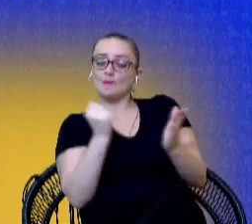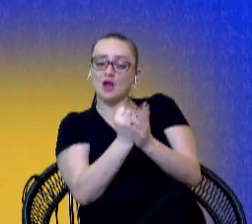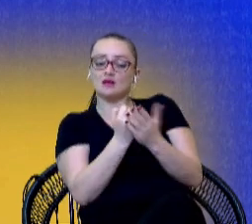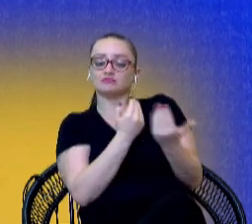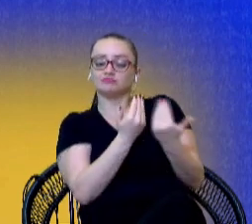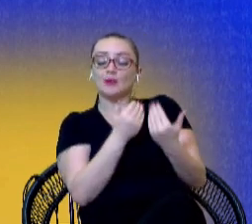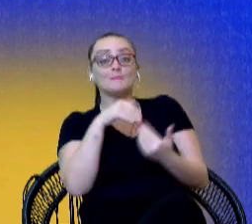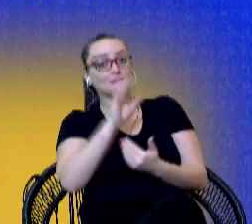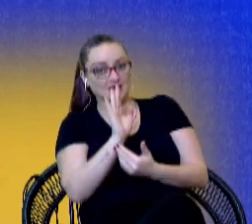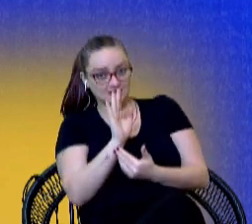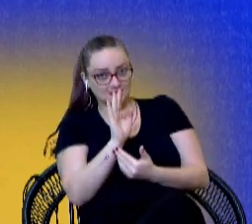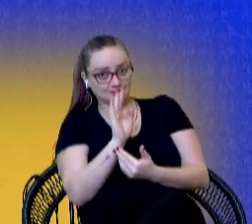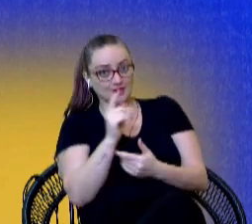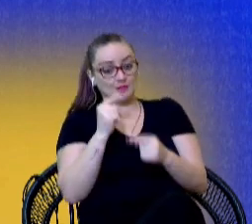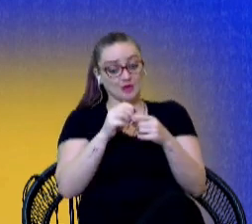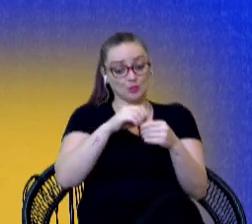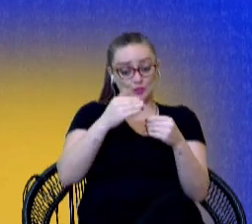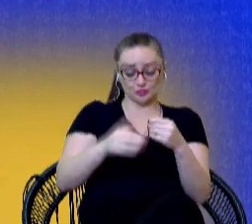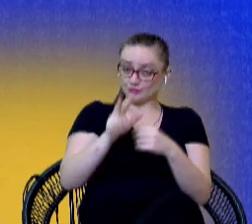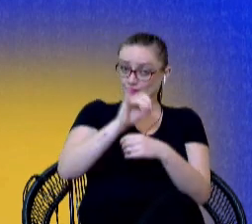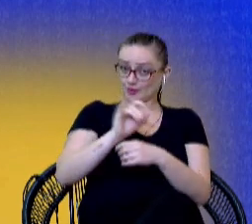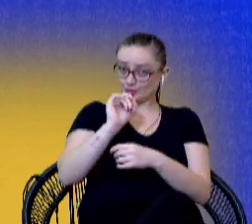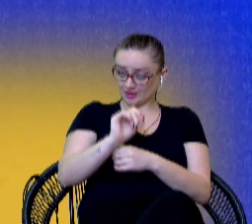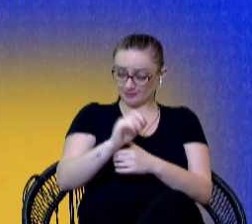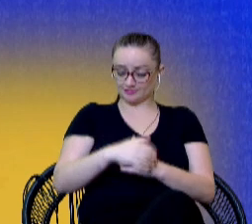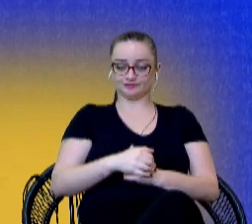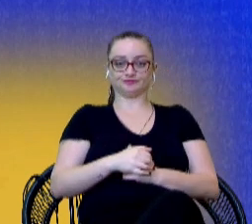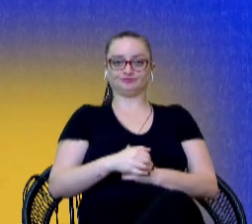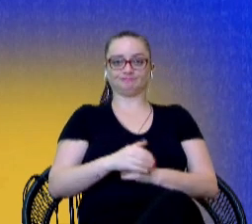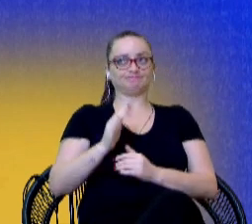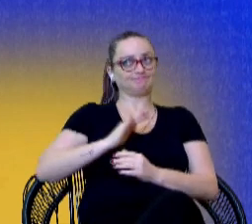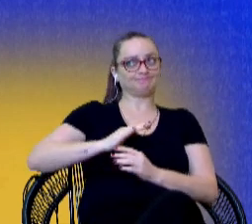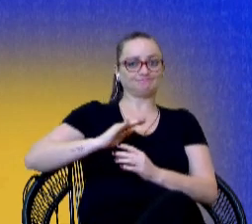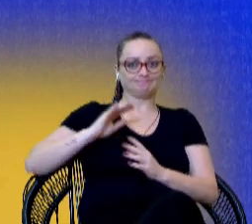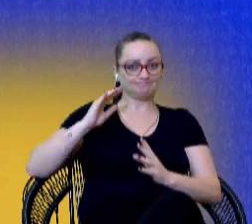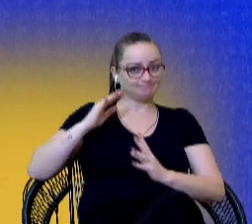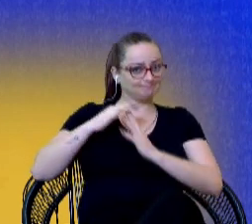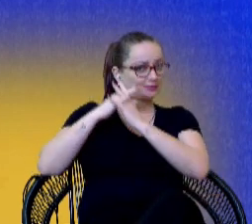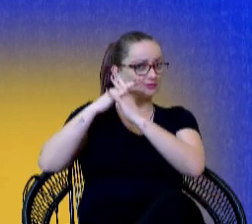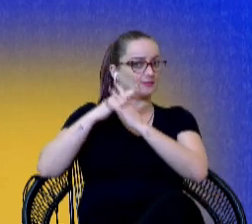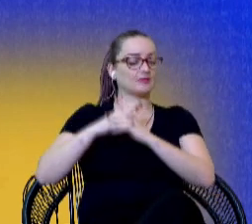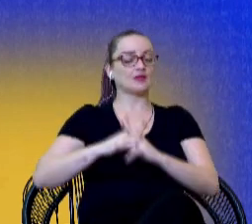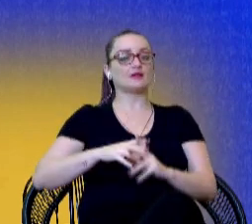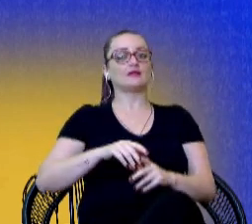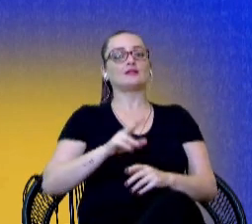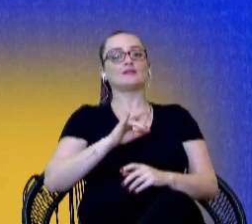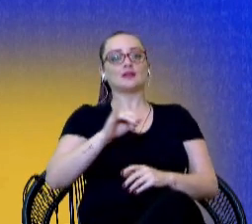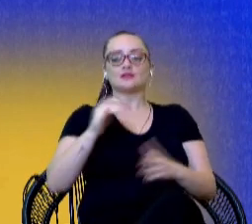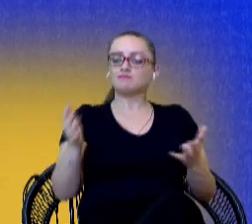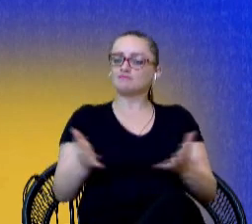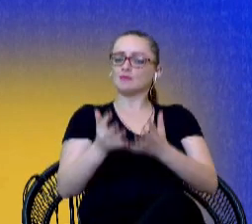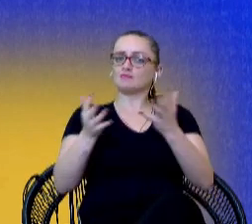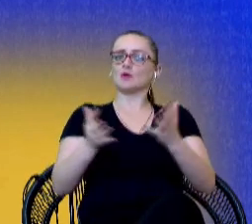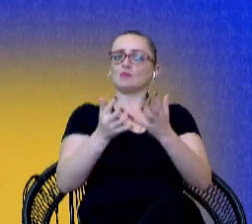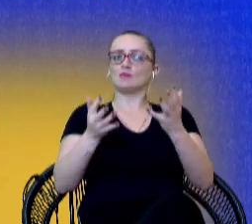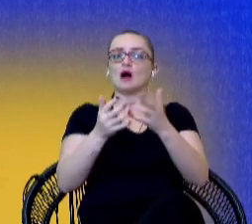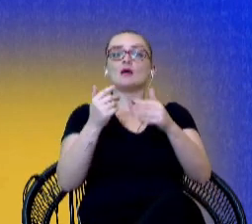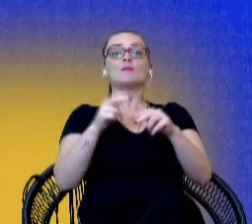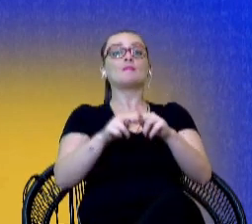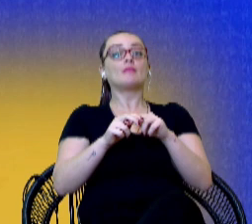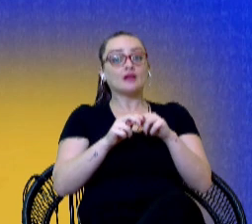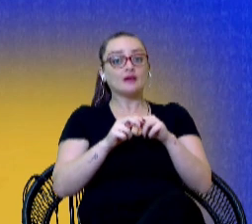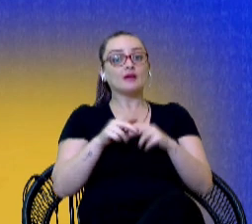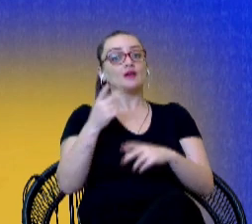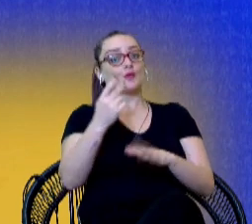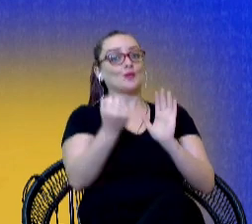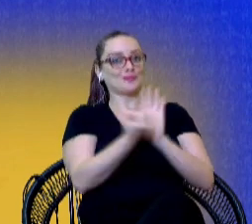bom? Porque o conteúdo ele vai ser ali. Powered by, né? Vai ser impulsionado pela